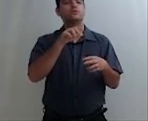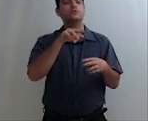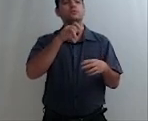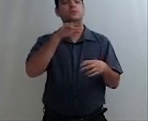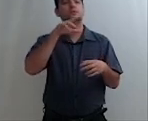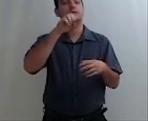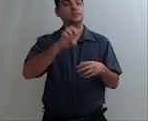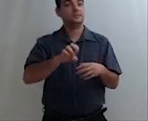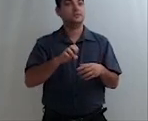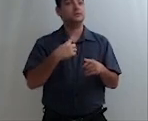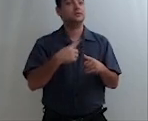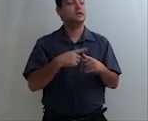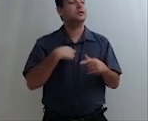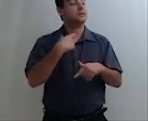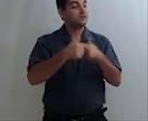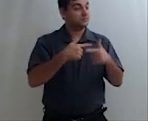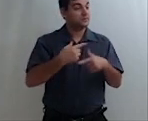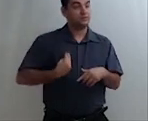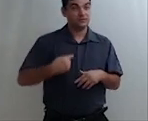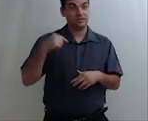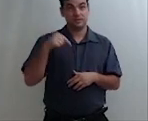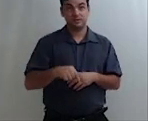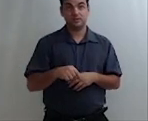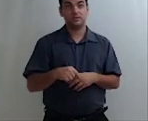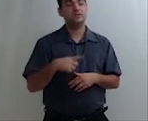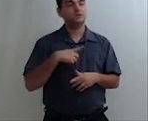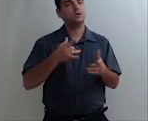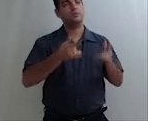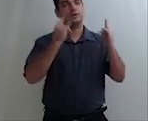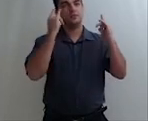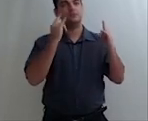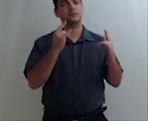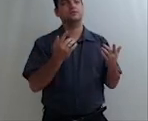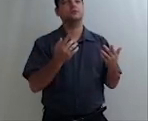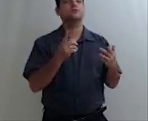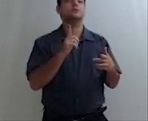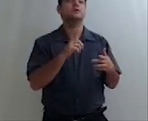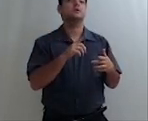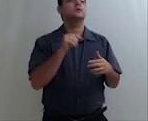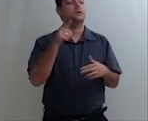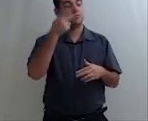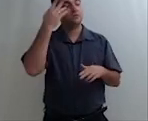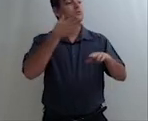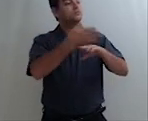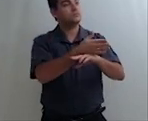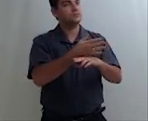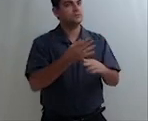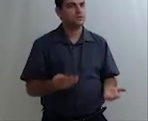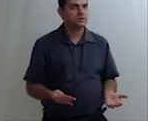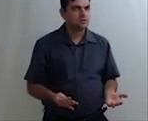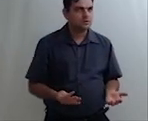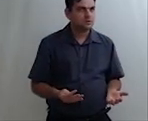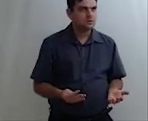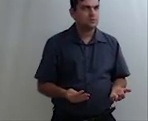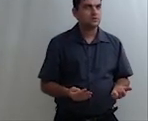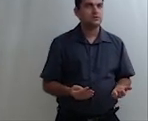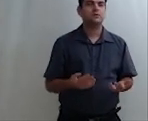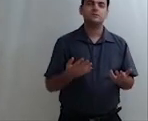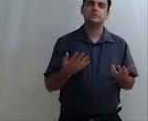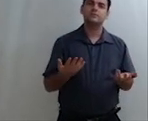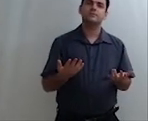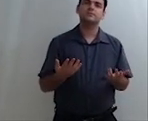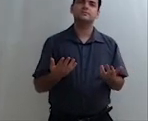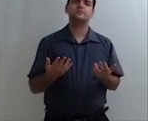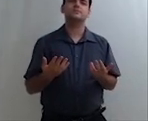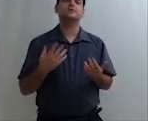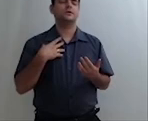residente nesta capital inclusive um apartamento objeto das buscas e prisão ou seja essa é a declaração que eu